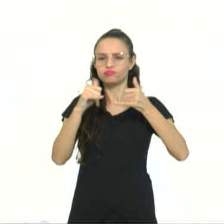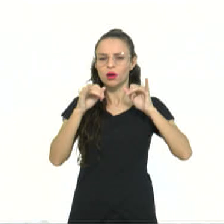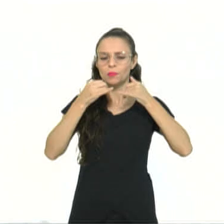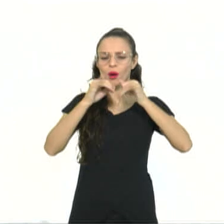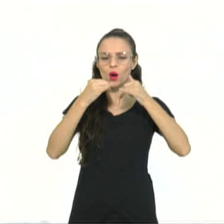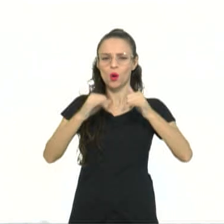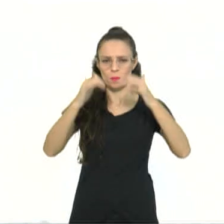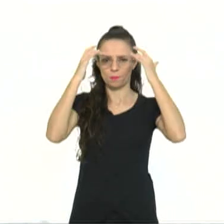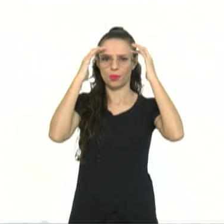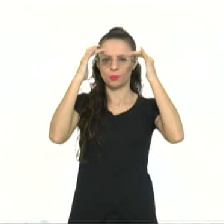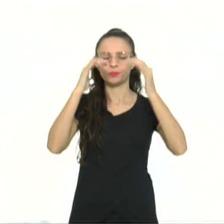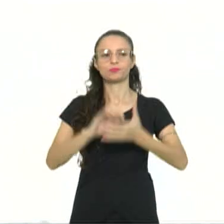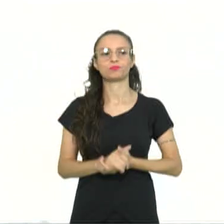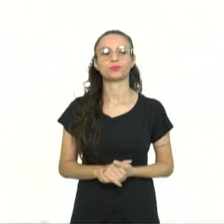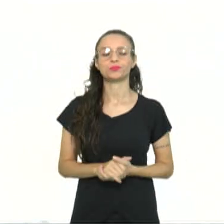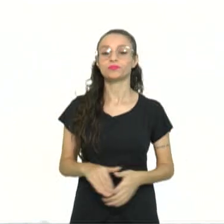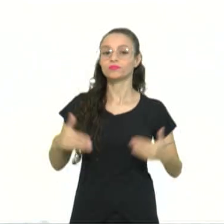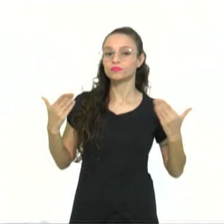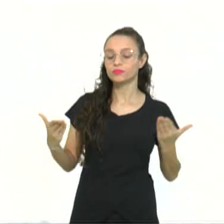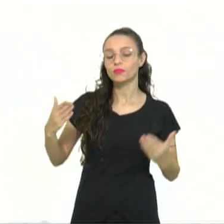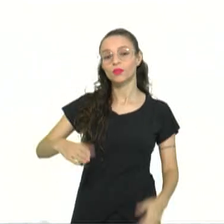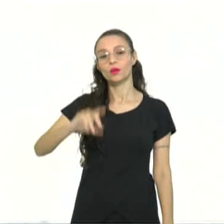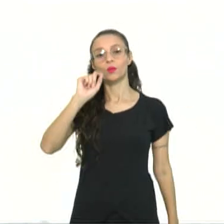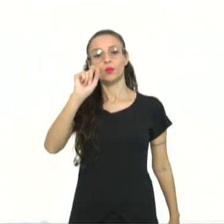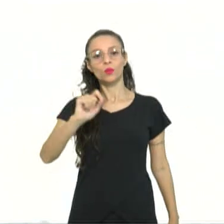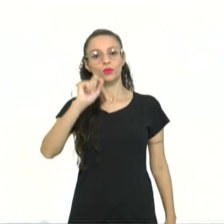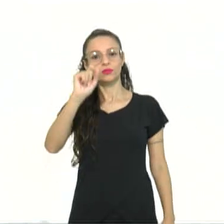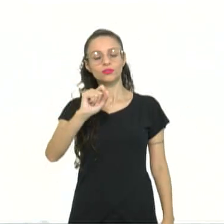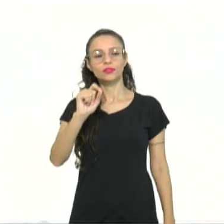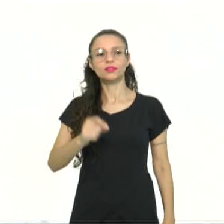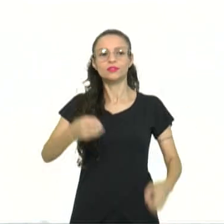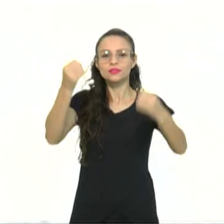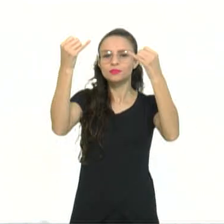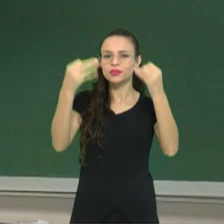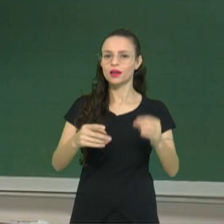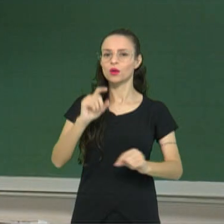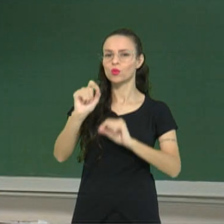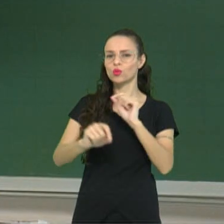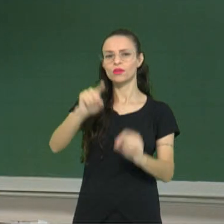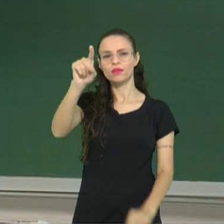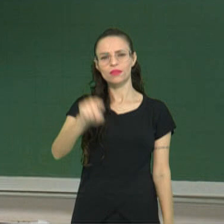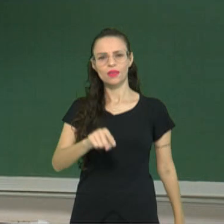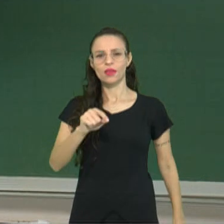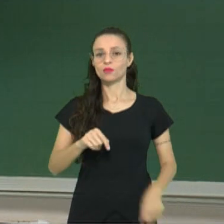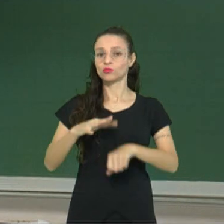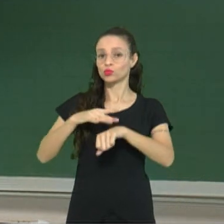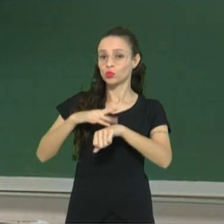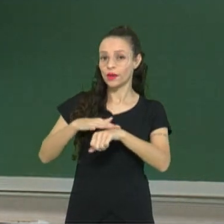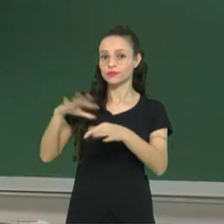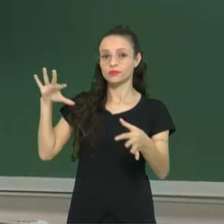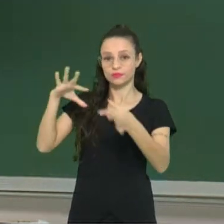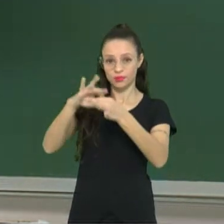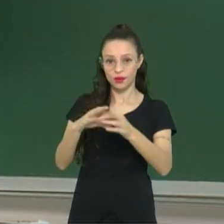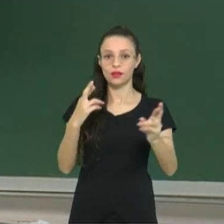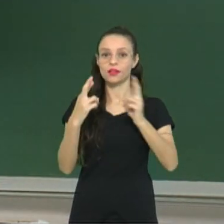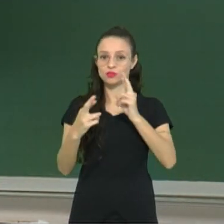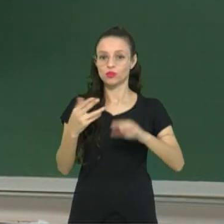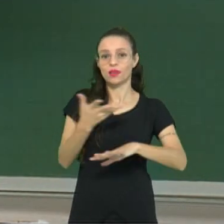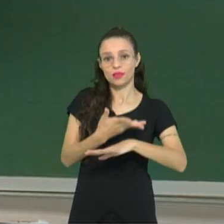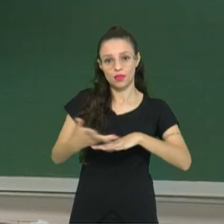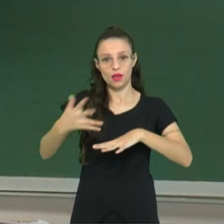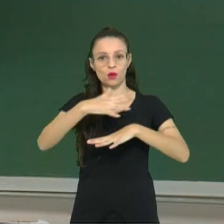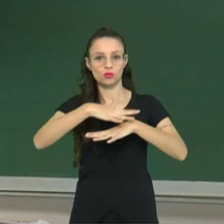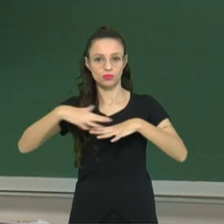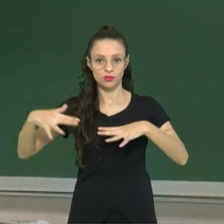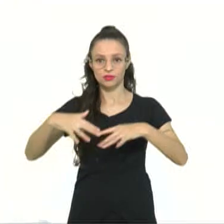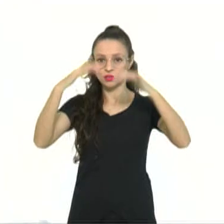vocês. Muito bem. Quais seriam as principais, o que seriam, né? Vamos definir primeiramente o que seriam essas doenças relacionadas a esse tipo de tecido. São